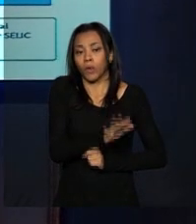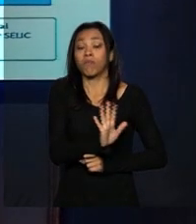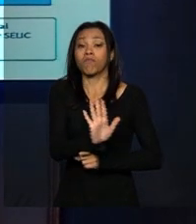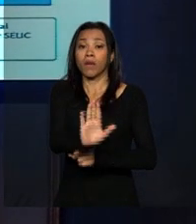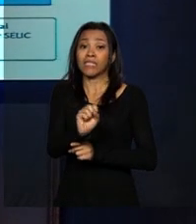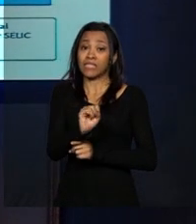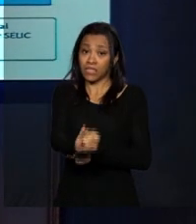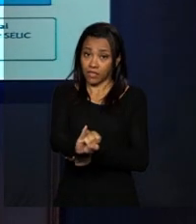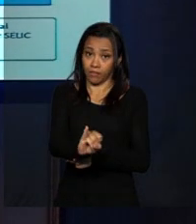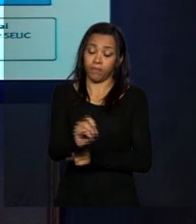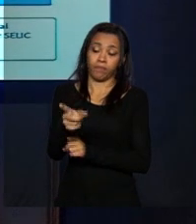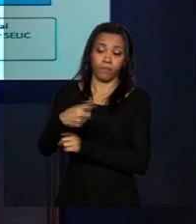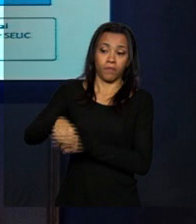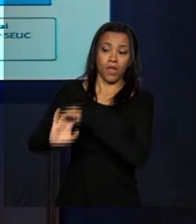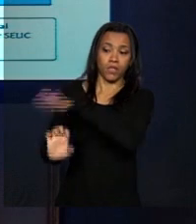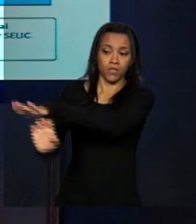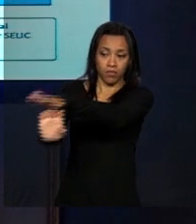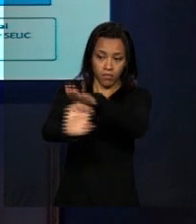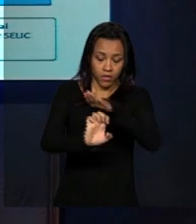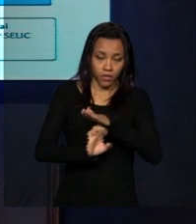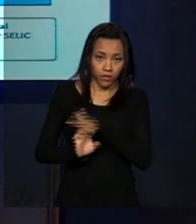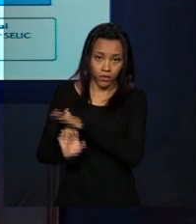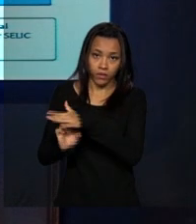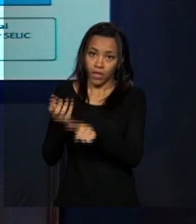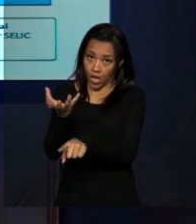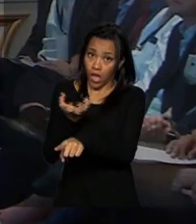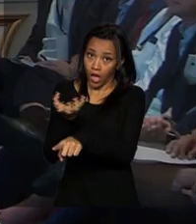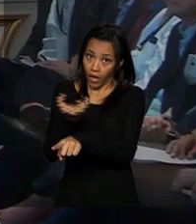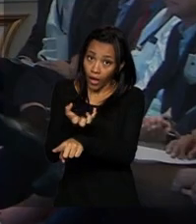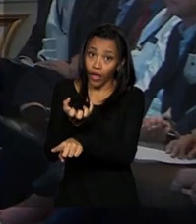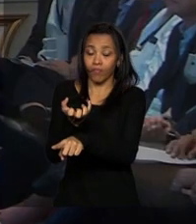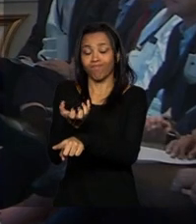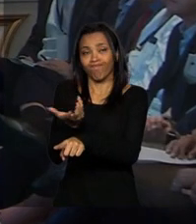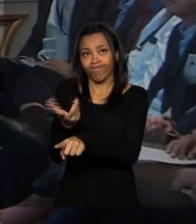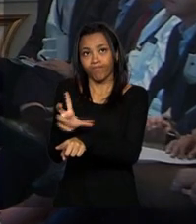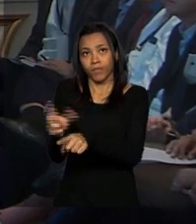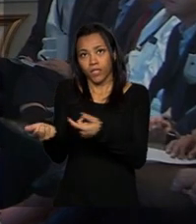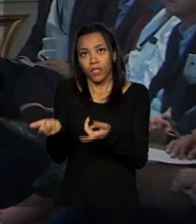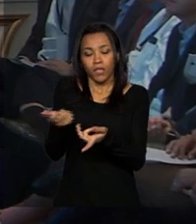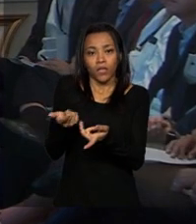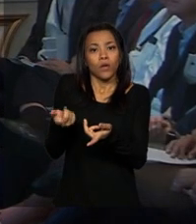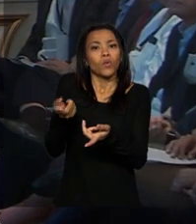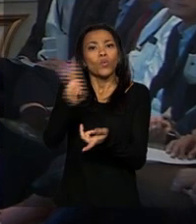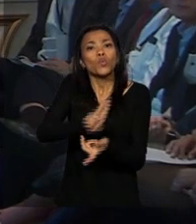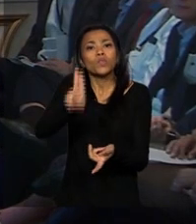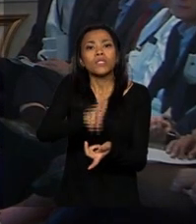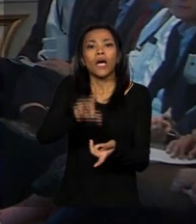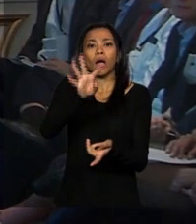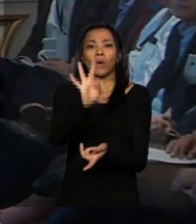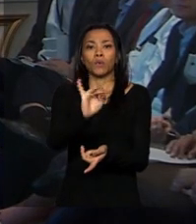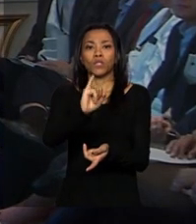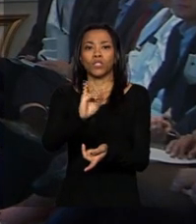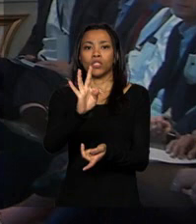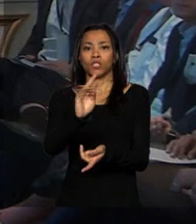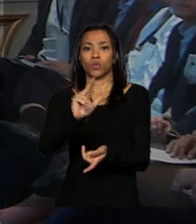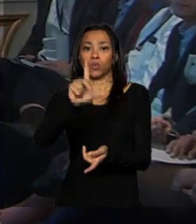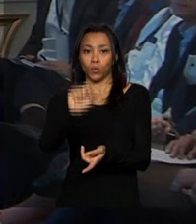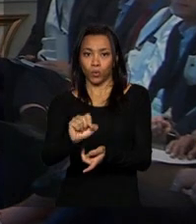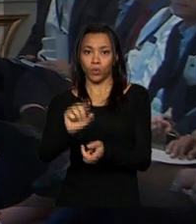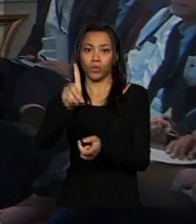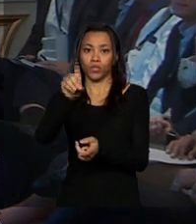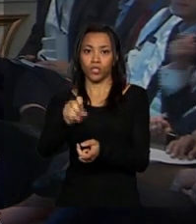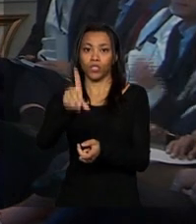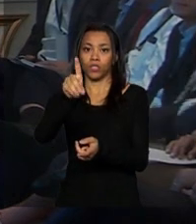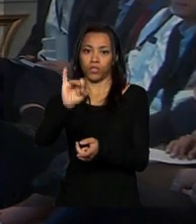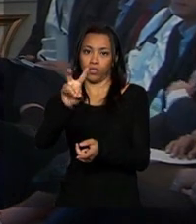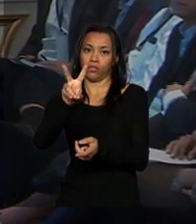se os investidores quiserem fazer uma emissão mínima de títulos de dívida nós acrescentaríamos 10%